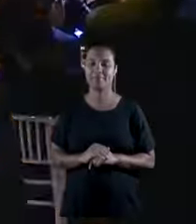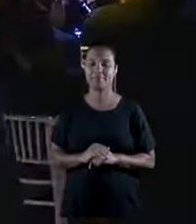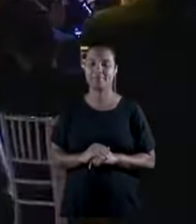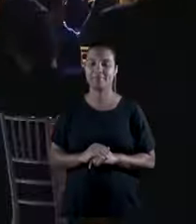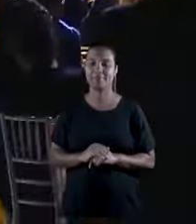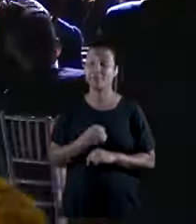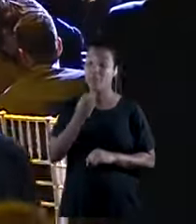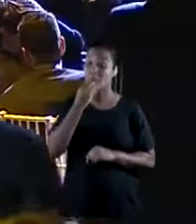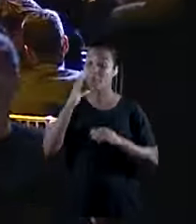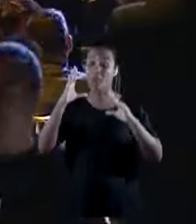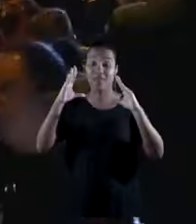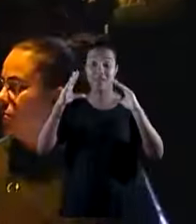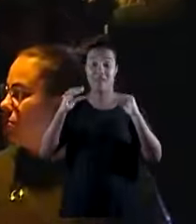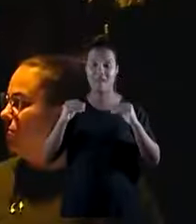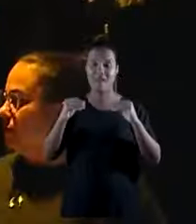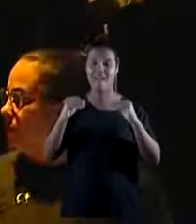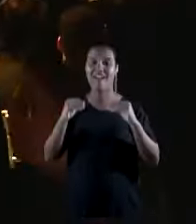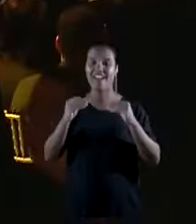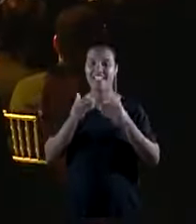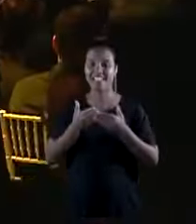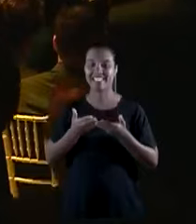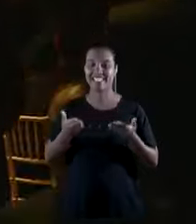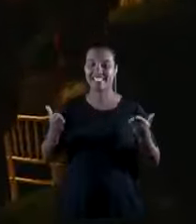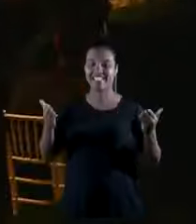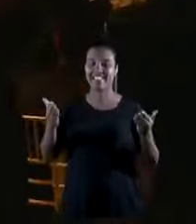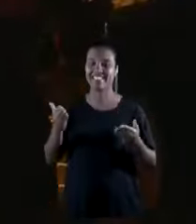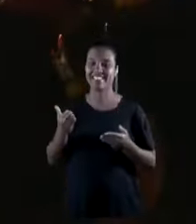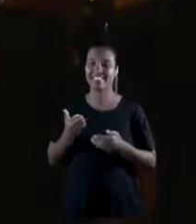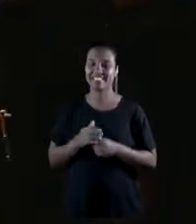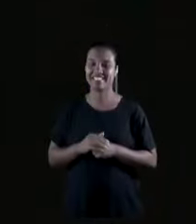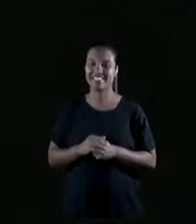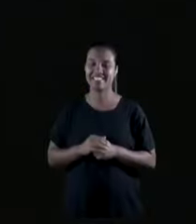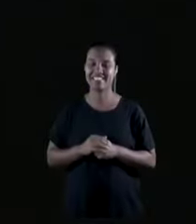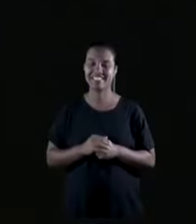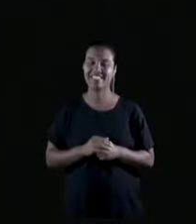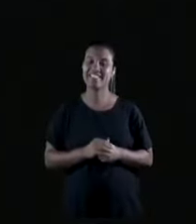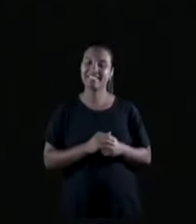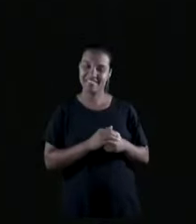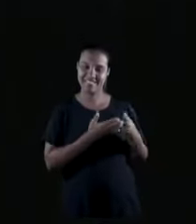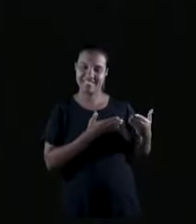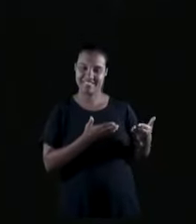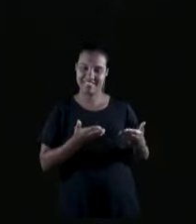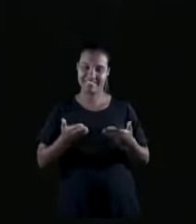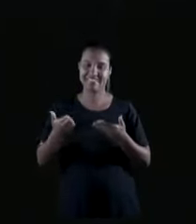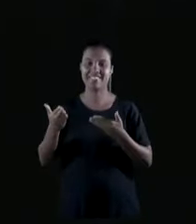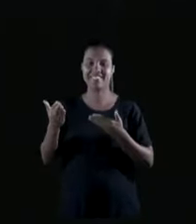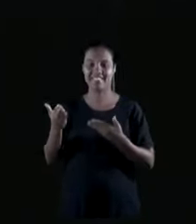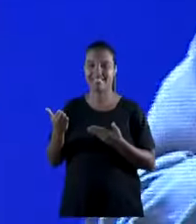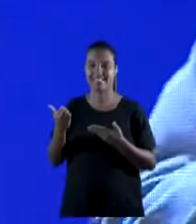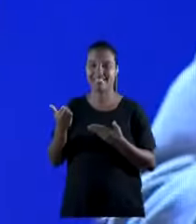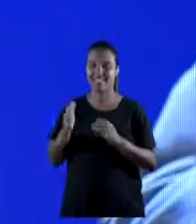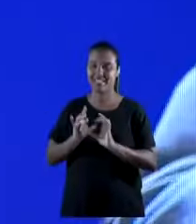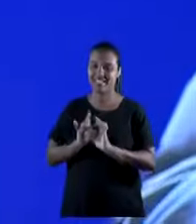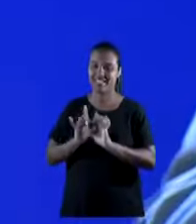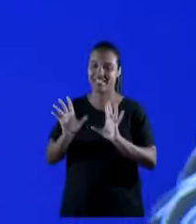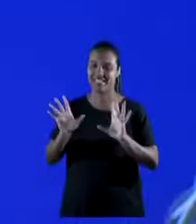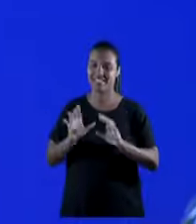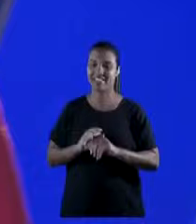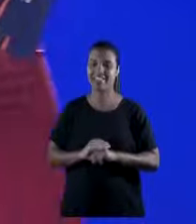Boa noite. Boa noite, Reinaldo. Helena. Seja muito bem-vindo. A casa é sua. A casa é nossa. Fique à vontade.